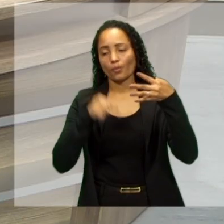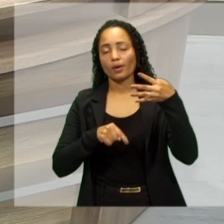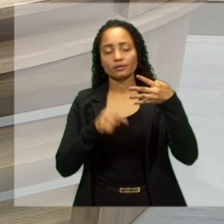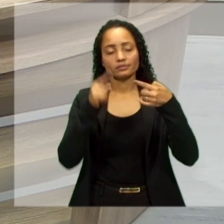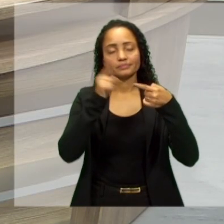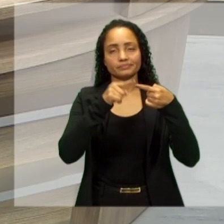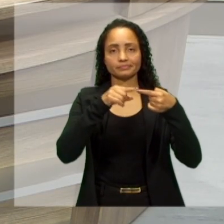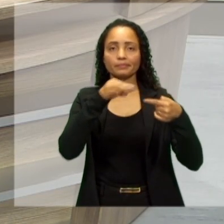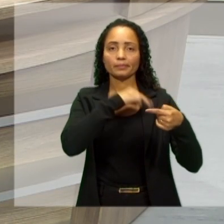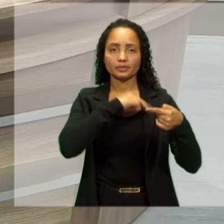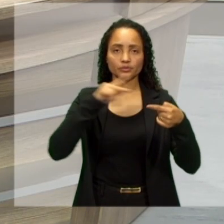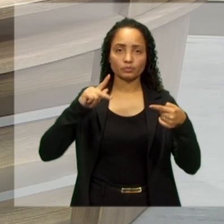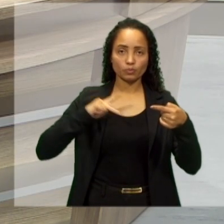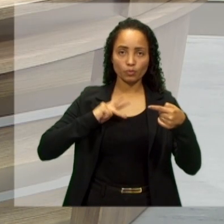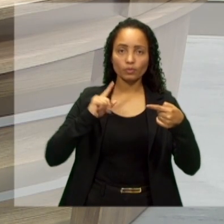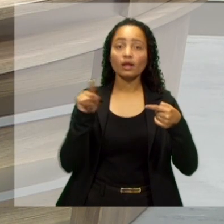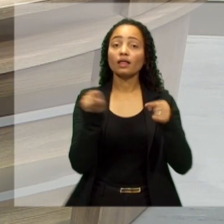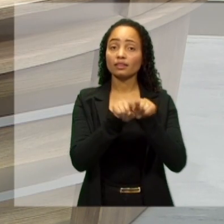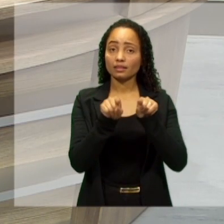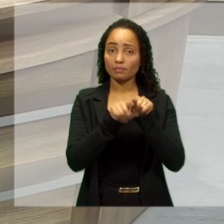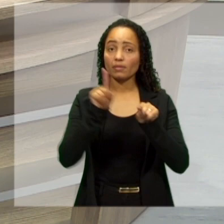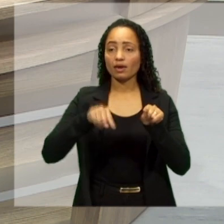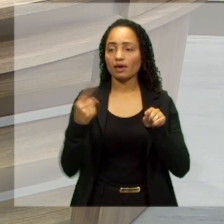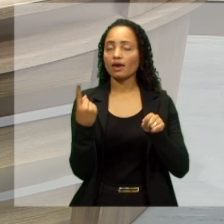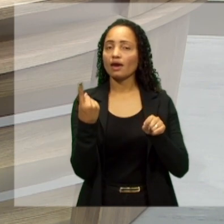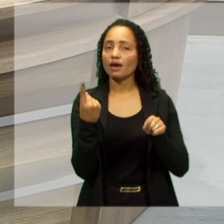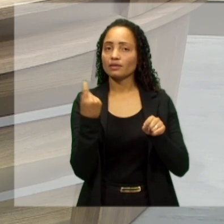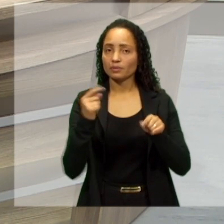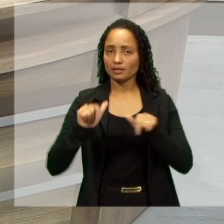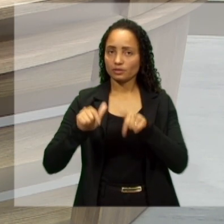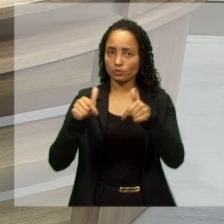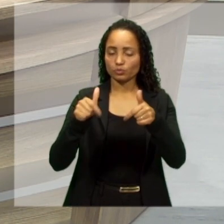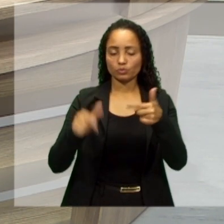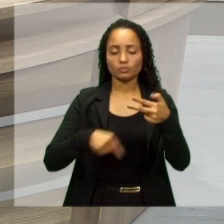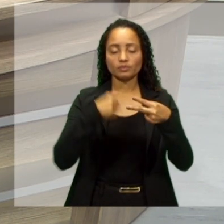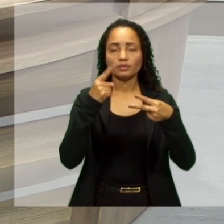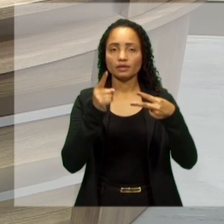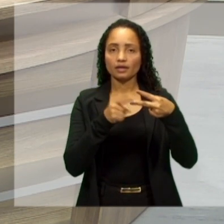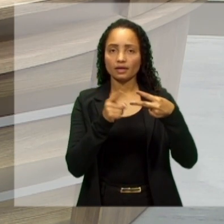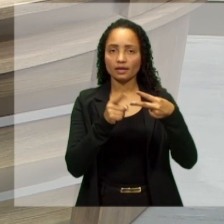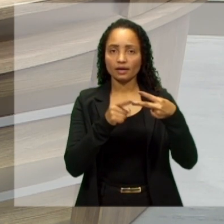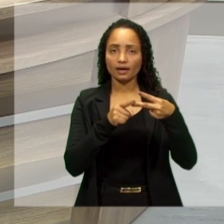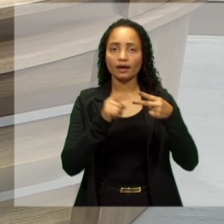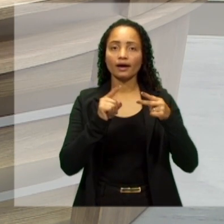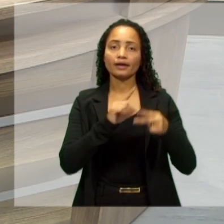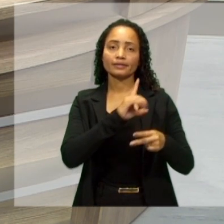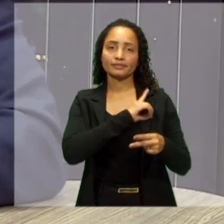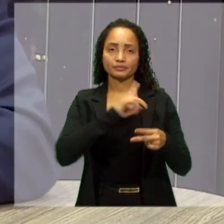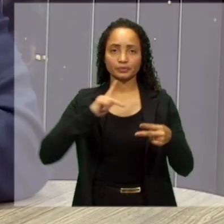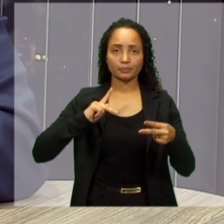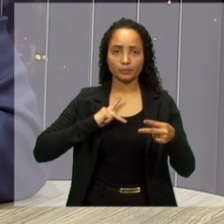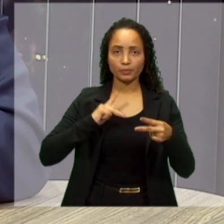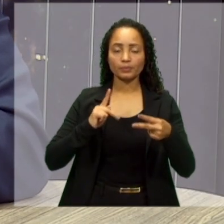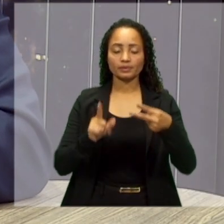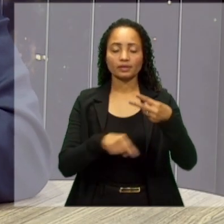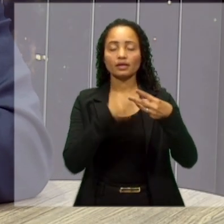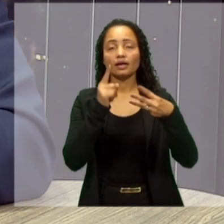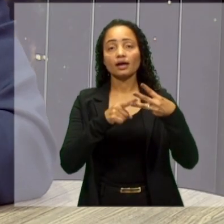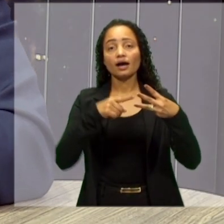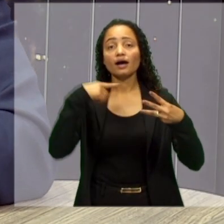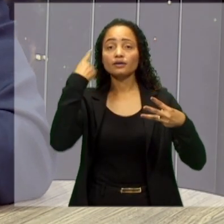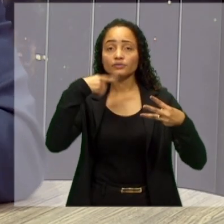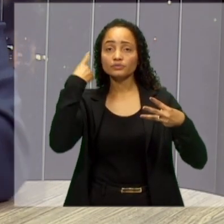O Ministério Público, que também é independente, é autônomo, a Defensoria Pública, que é independente, é autônomo, a Advocacia Pública,